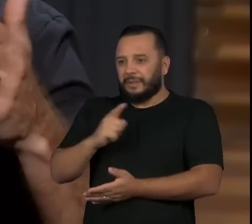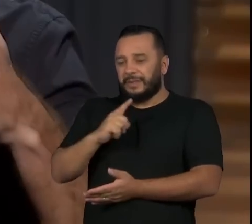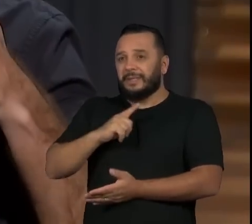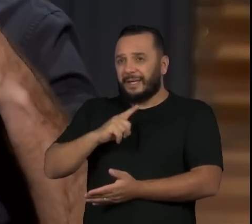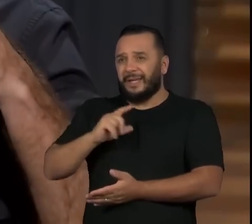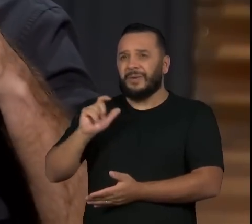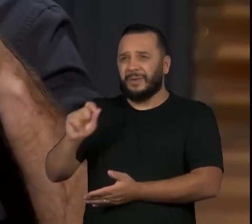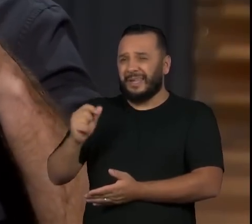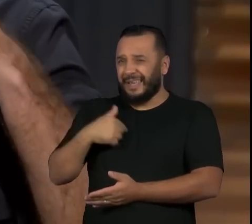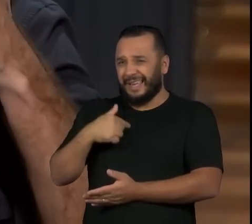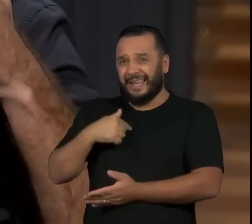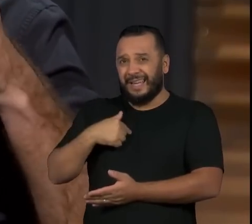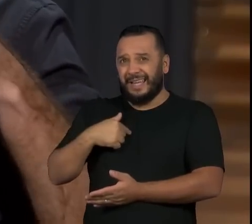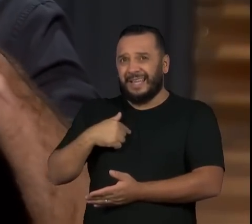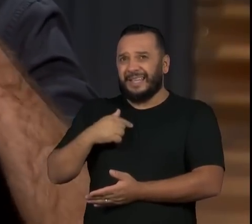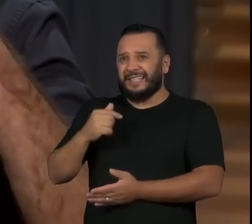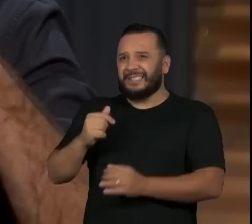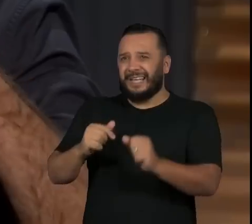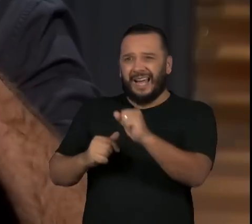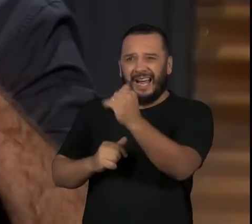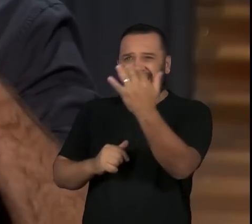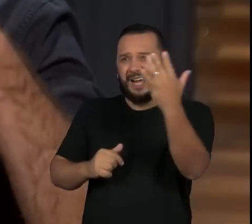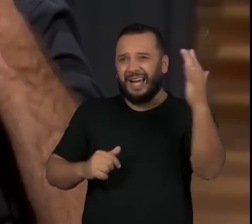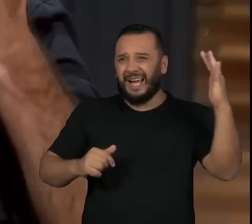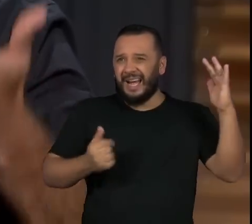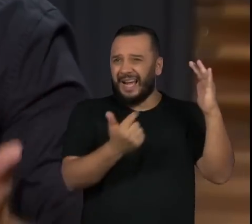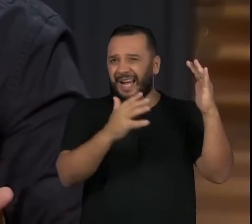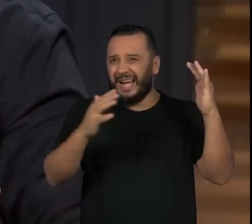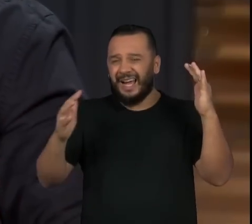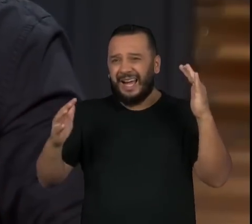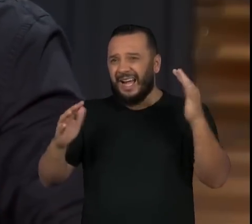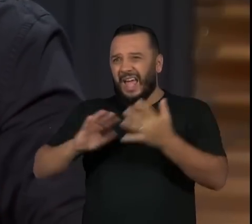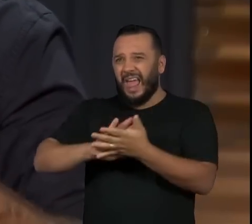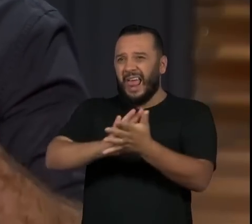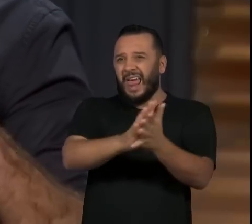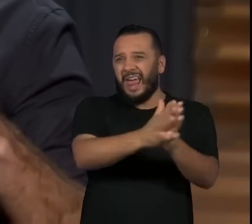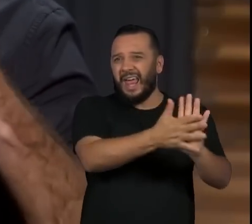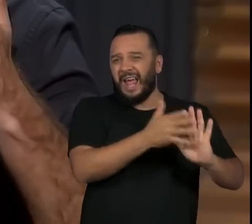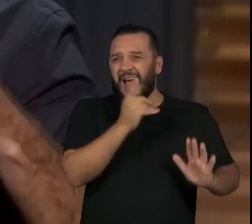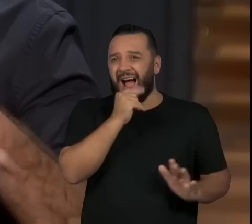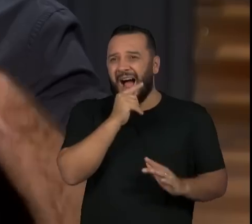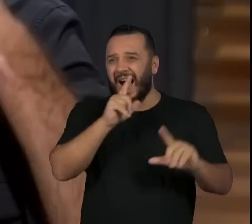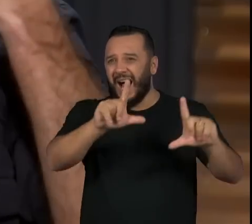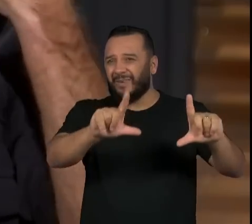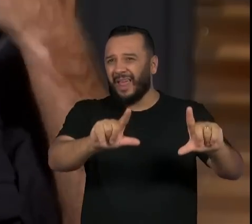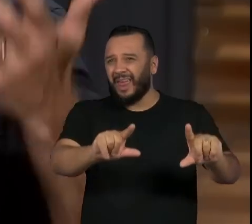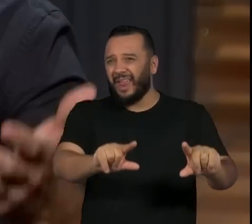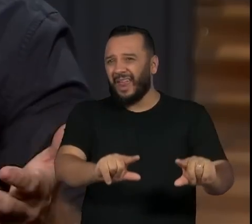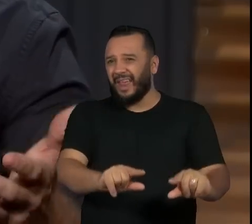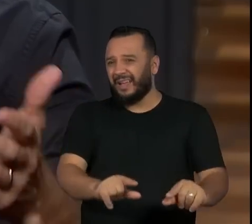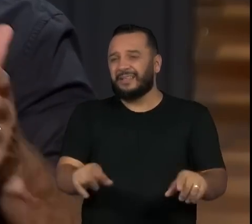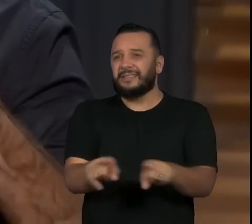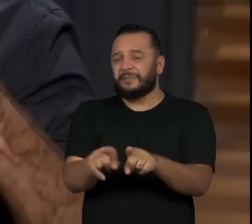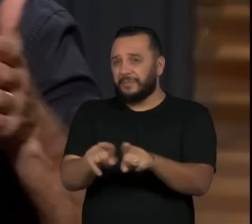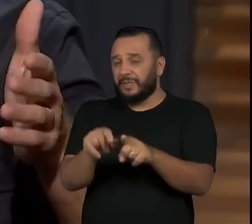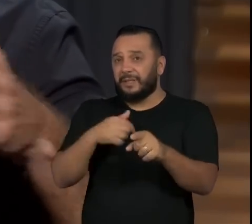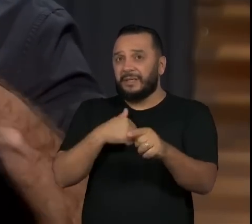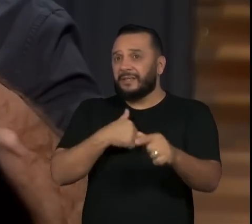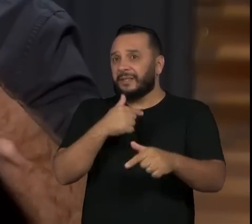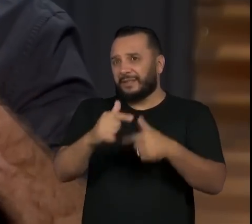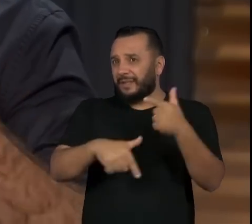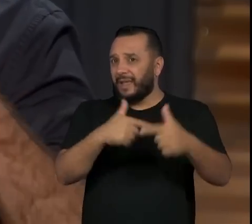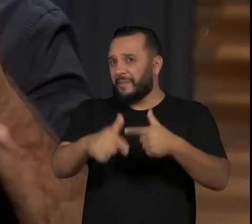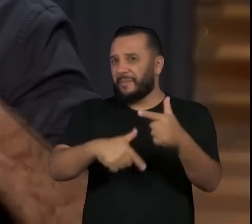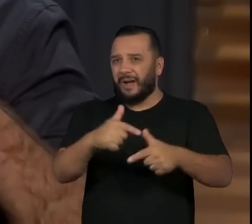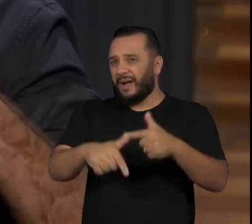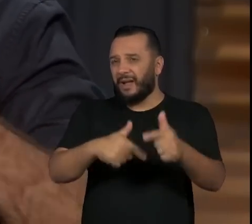no lugar, acabam muitas vezes com os recursos hídricos do lugar, acabam com os empregos do lugar, porque você tem um